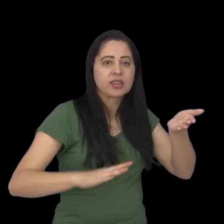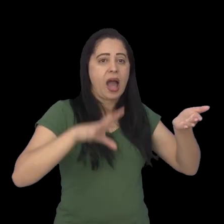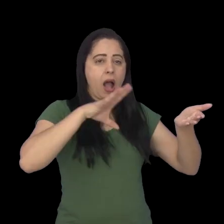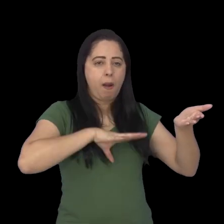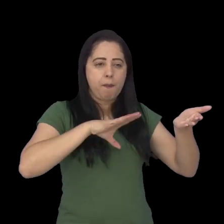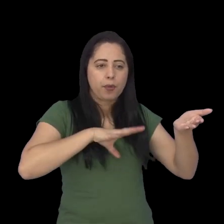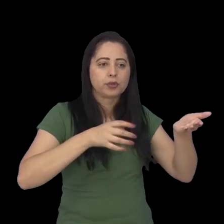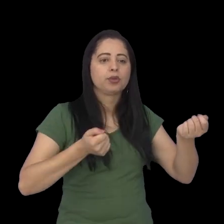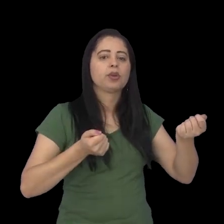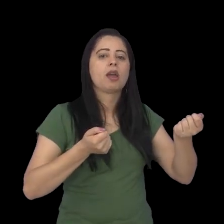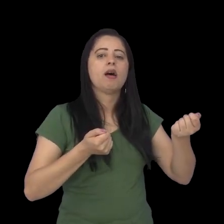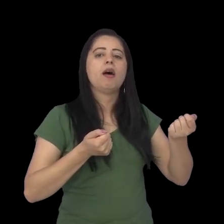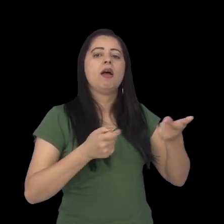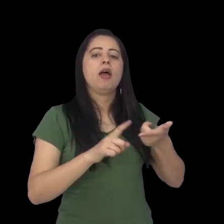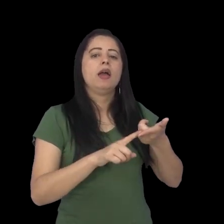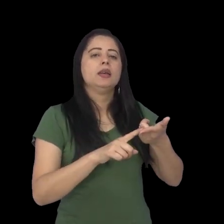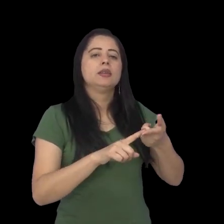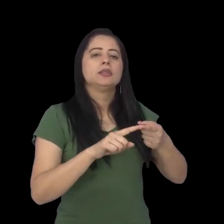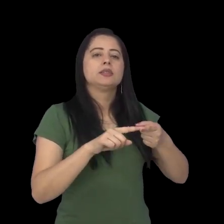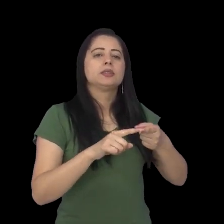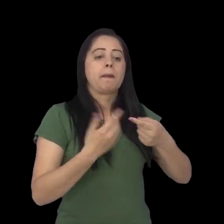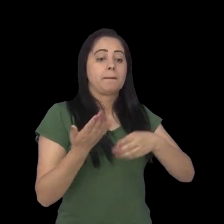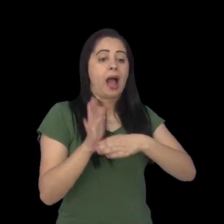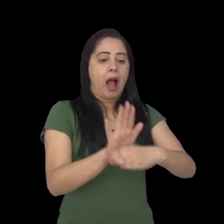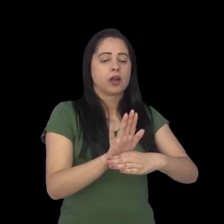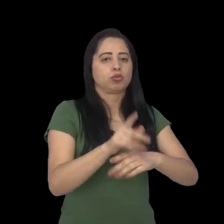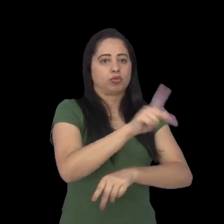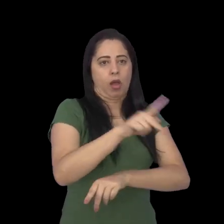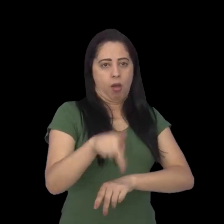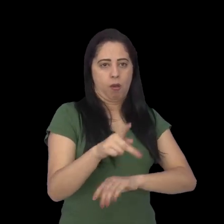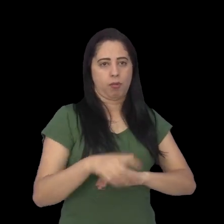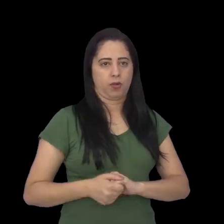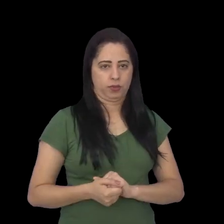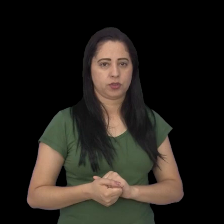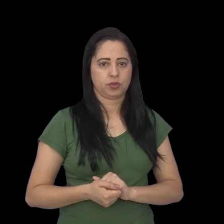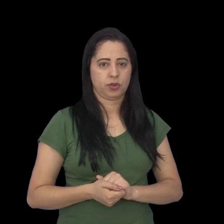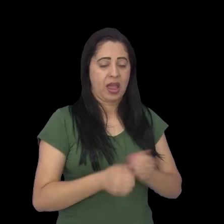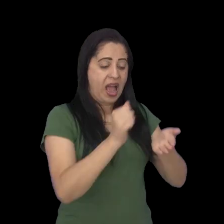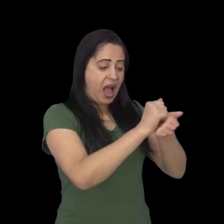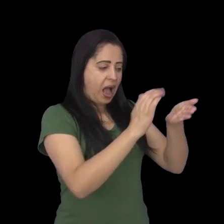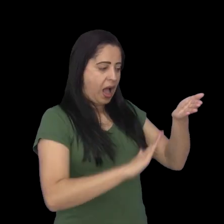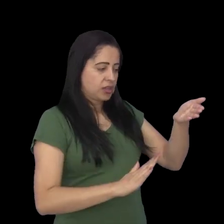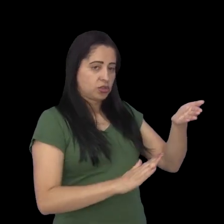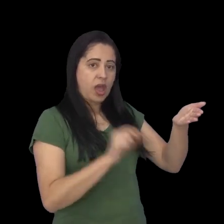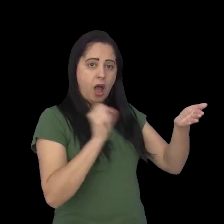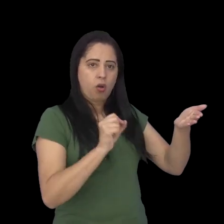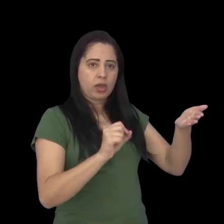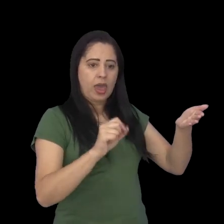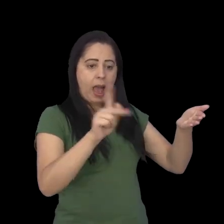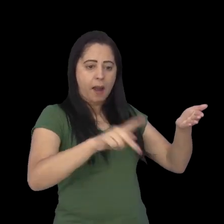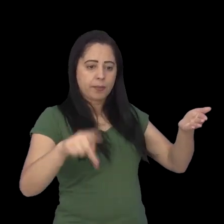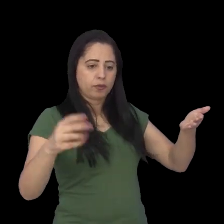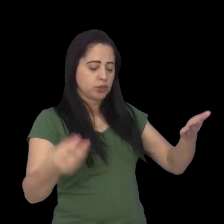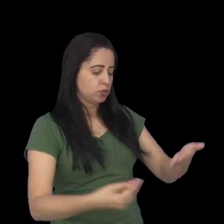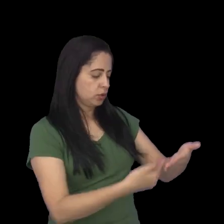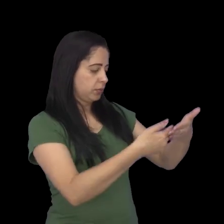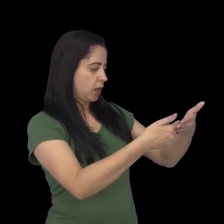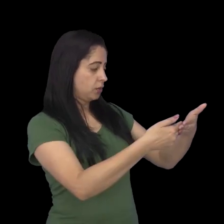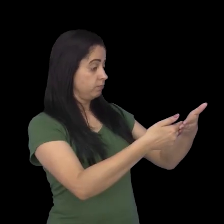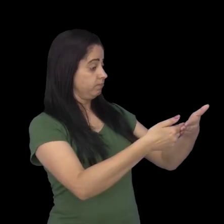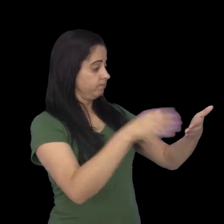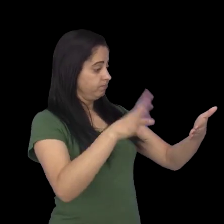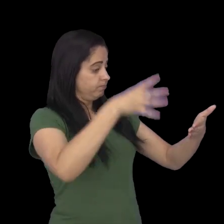anos superiores. Aí a gente fez atividades de língua portuguesa para os 4 anos seguintes, para auxiliar a